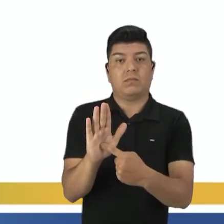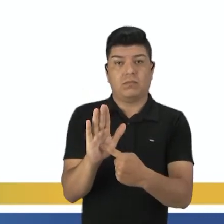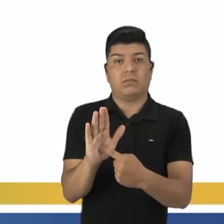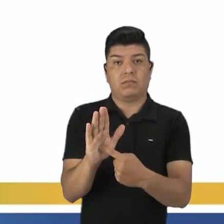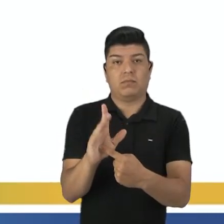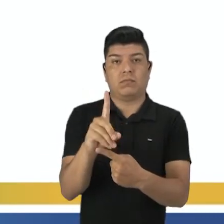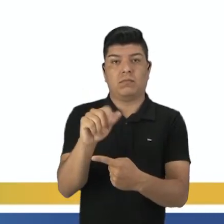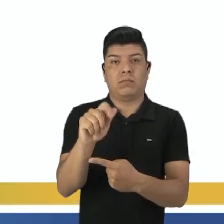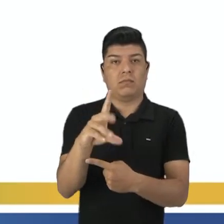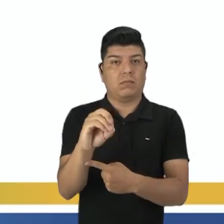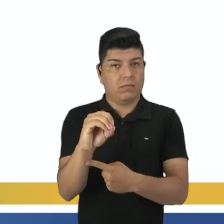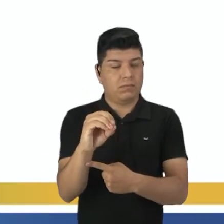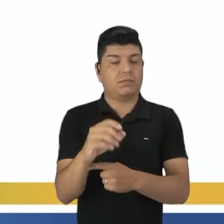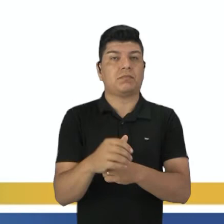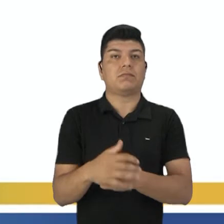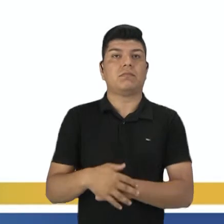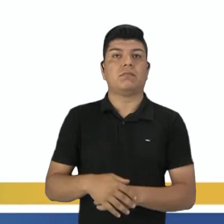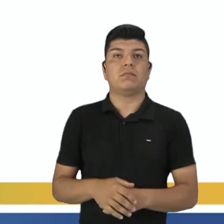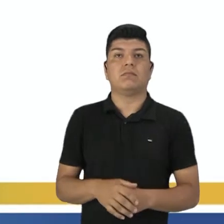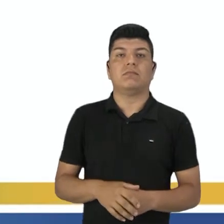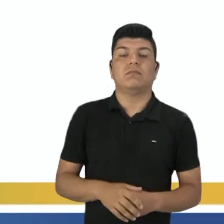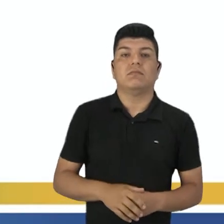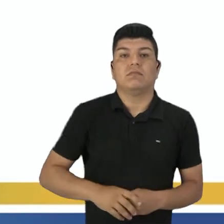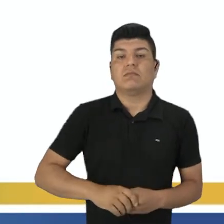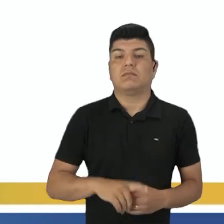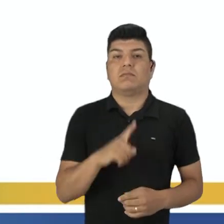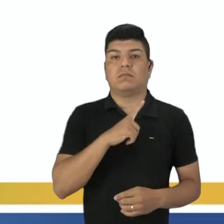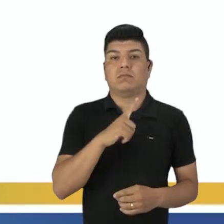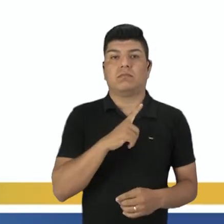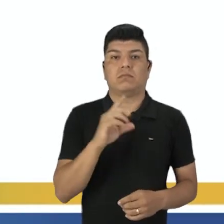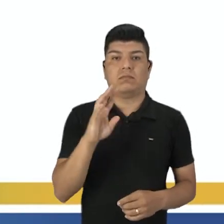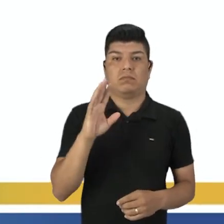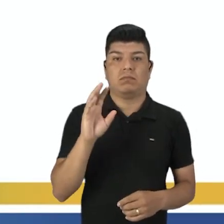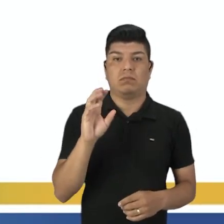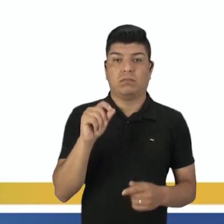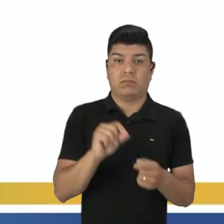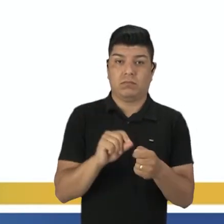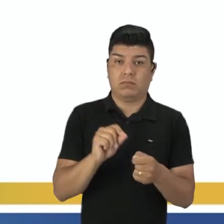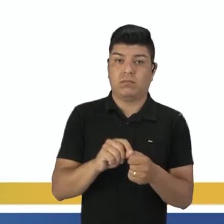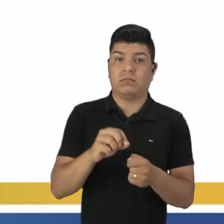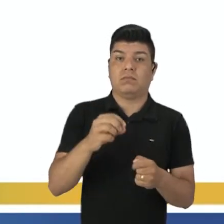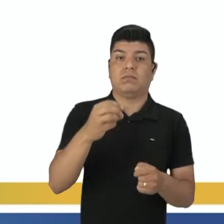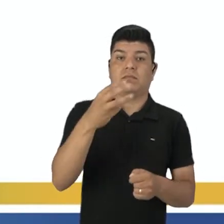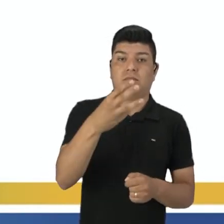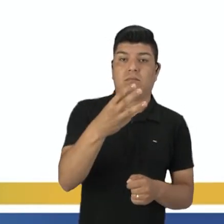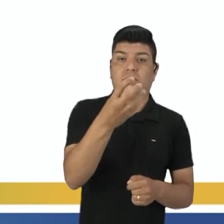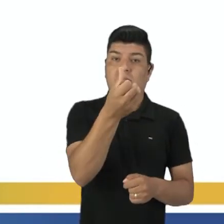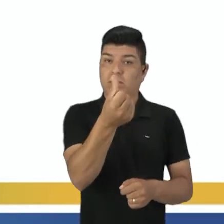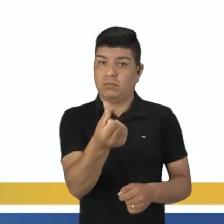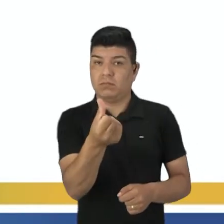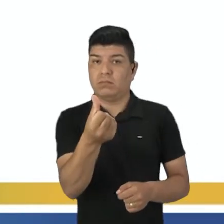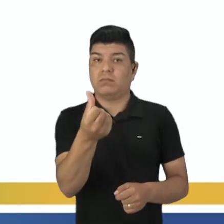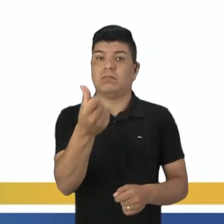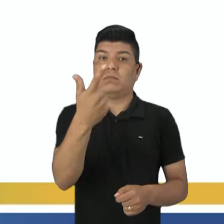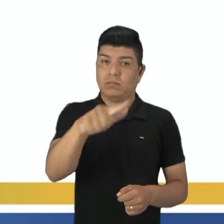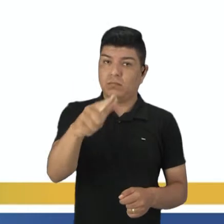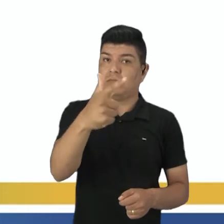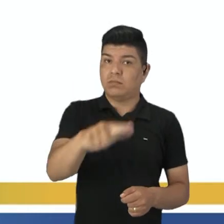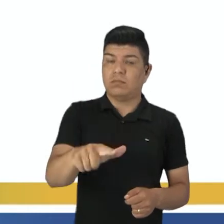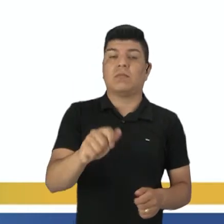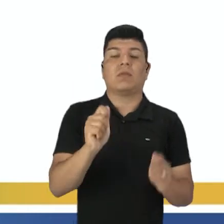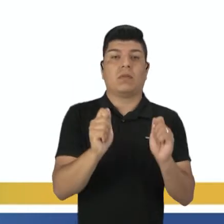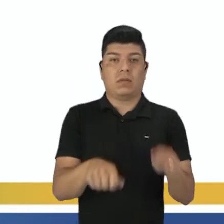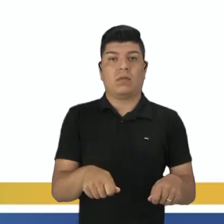parte superior do dado, né? Então, nós vamos supor aí que a gente tenha realizado esse experimento 36 vezes. Você pode, na sua casa, pegar também